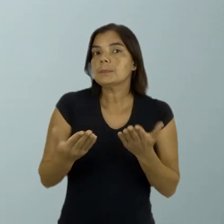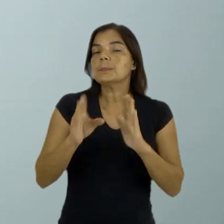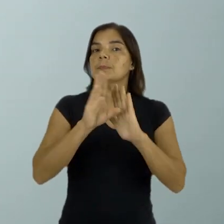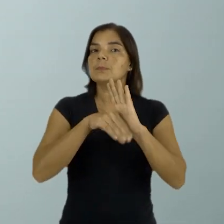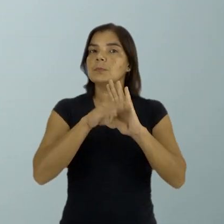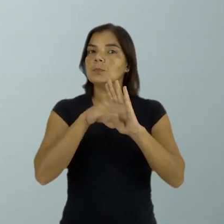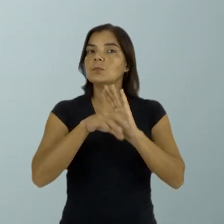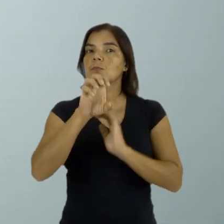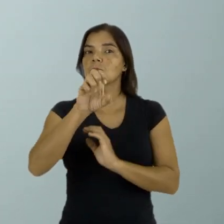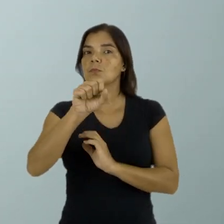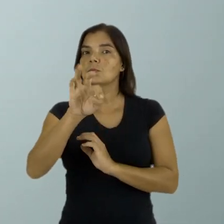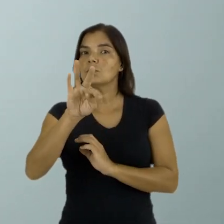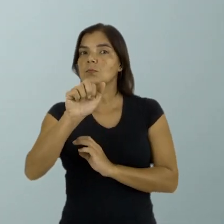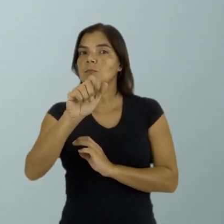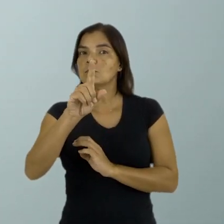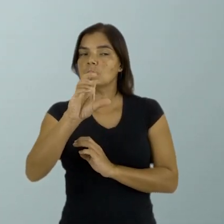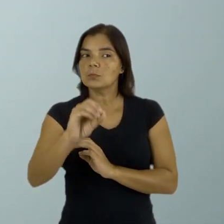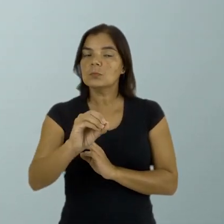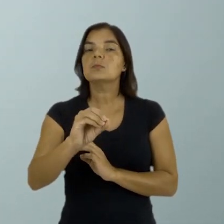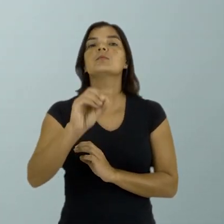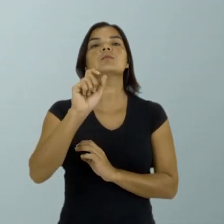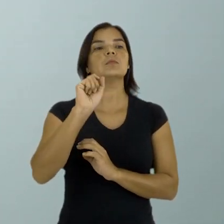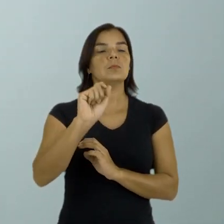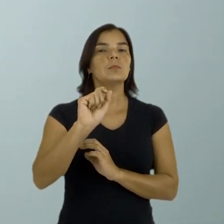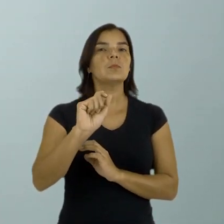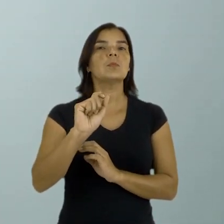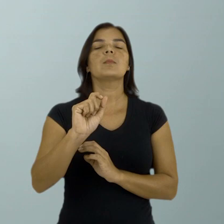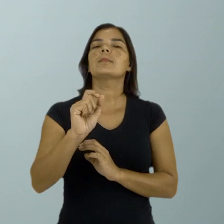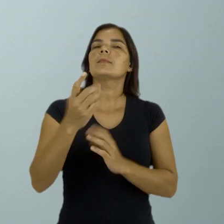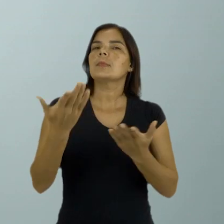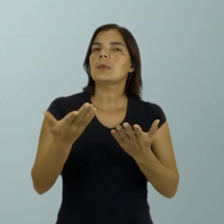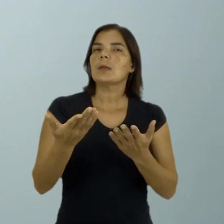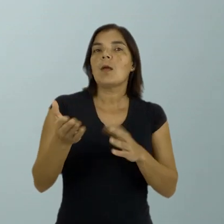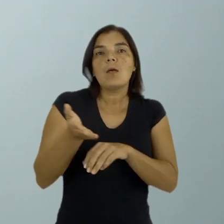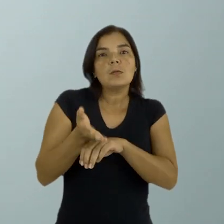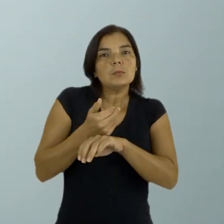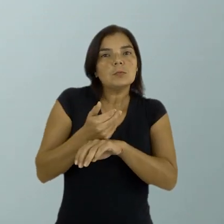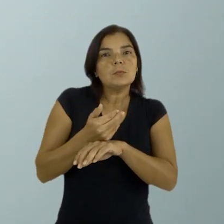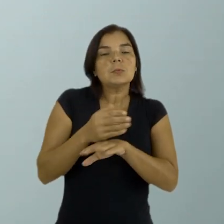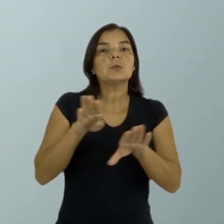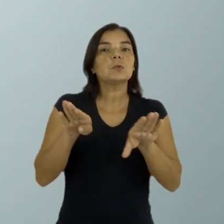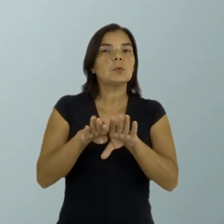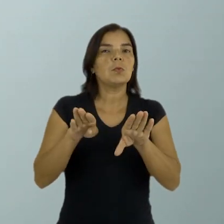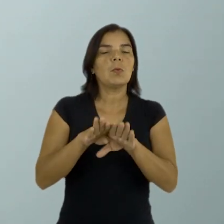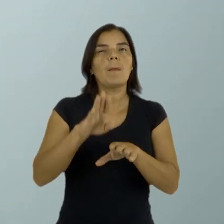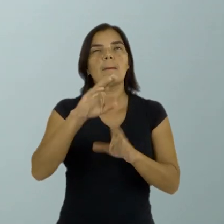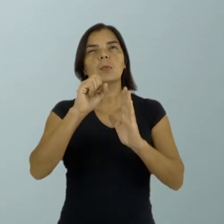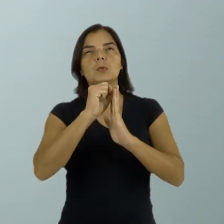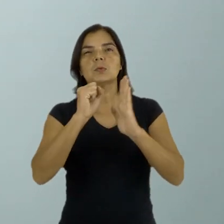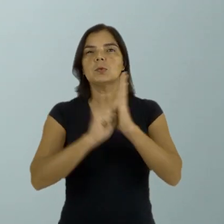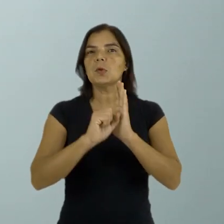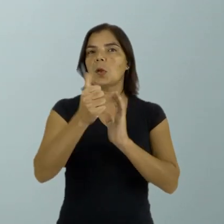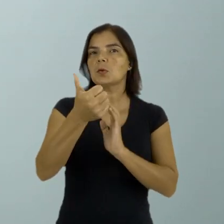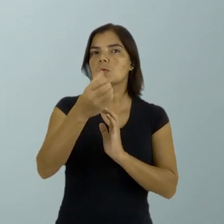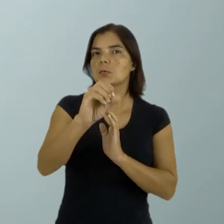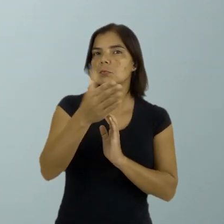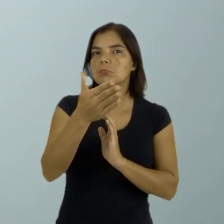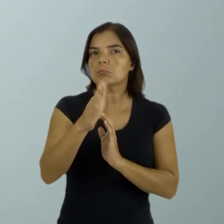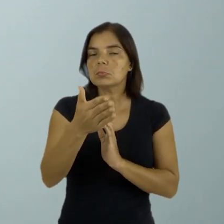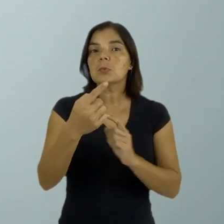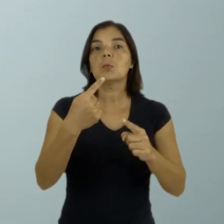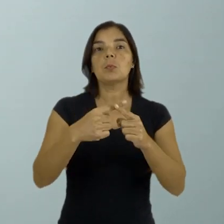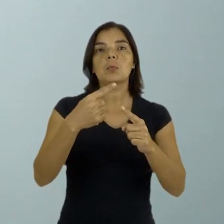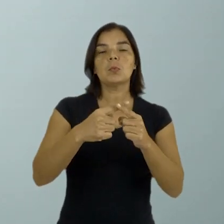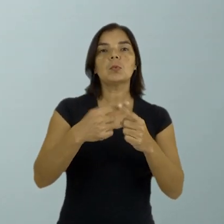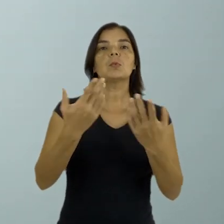de Estado que nós vamos conhecer hoje, ele é relativamente recente. Ele remonta lá pelo século XVI, mais ou menos, né, porque